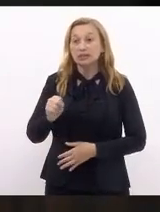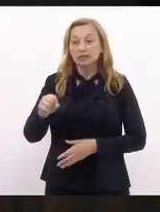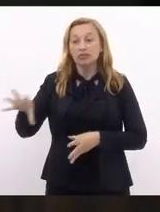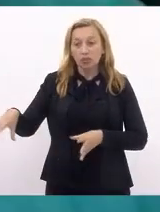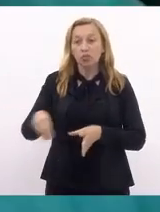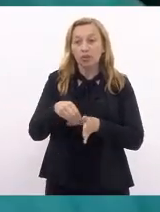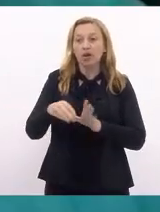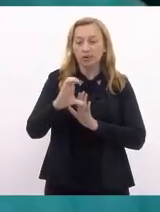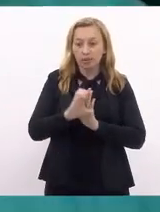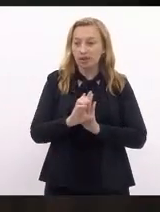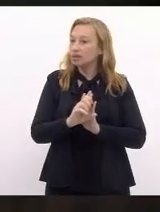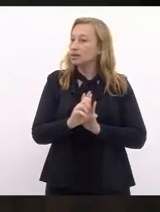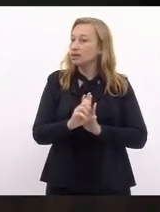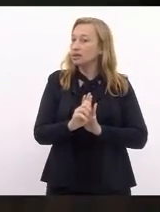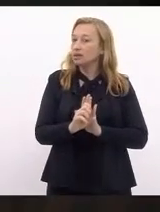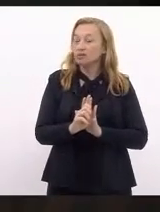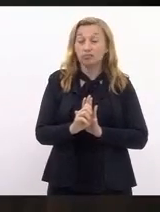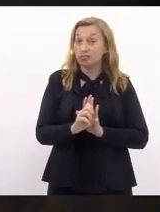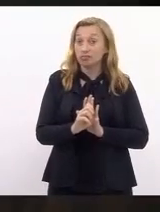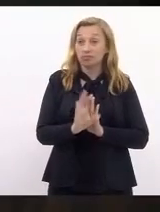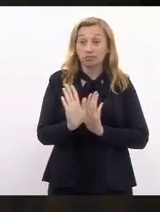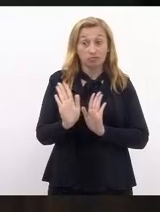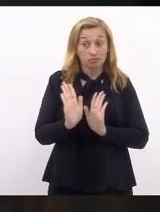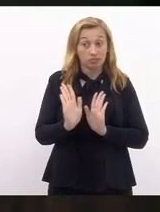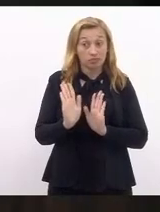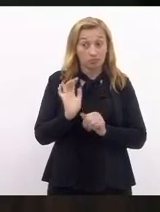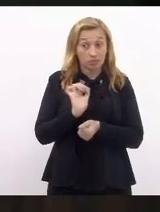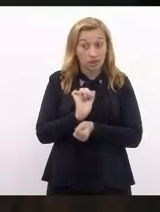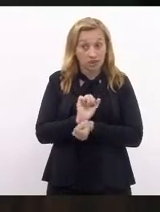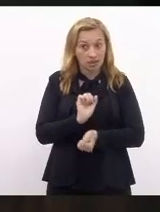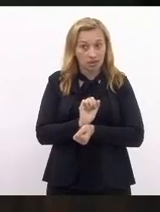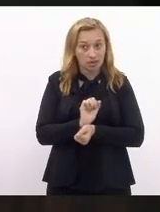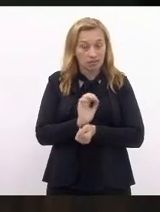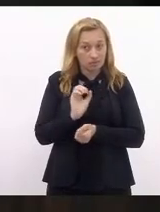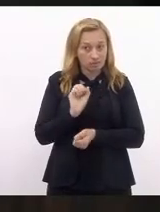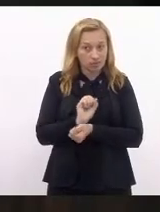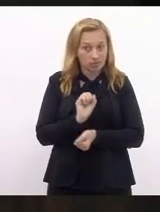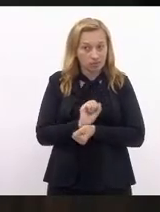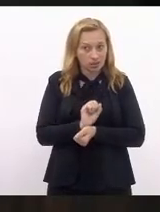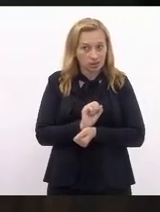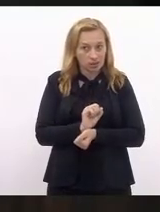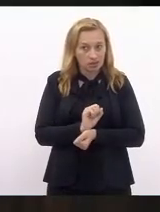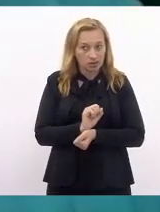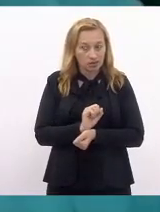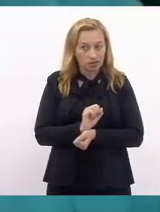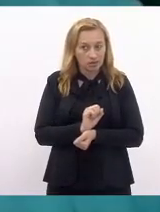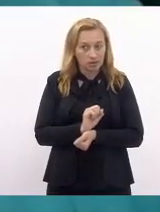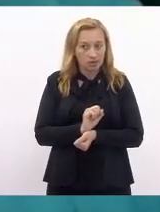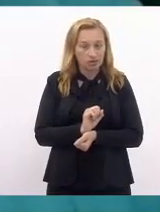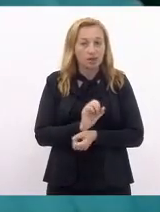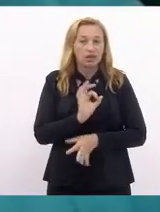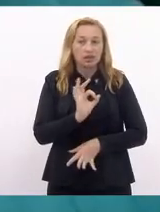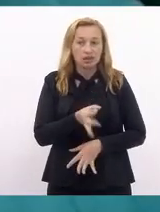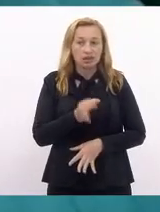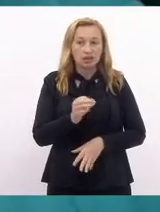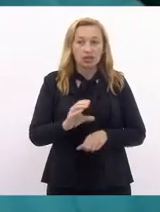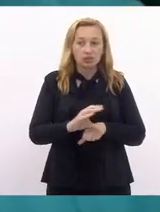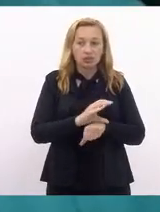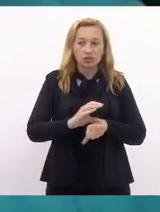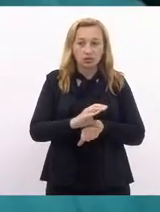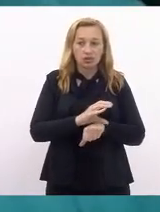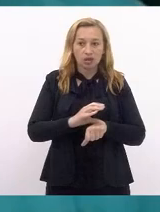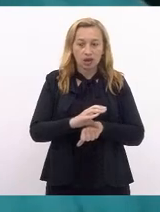incorporar emenda da onde compro vamos aqui peraí o estado Só o parecer seguramente Presidente é pela